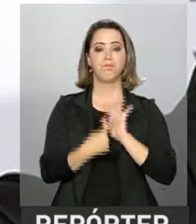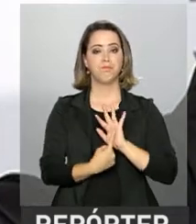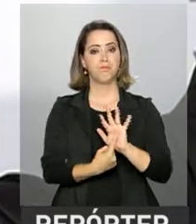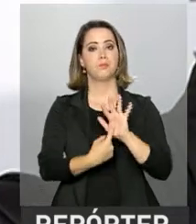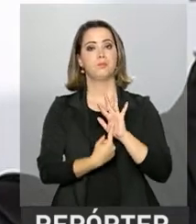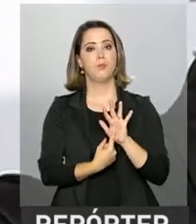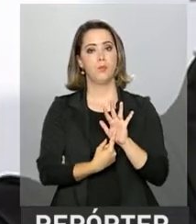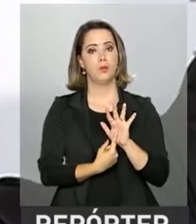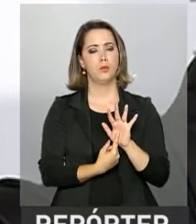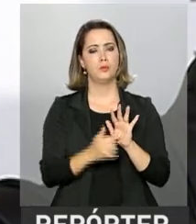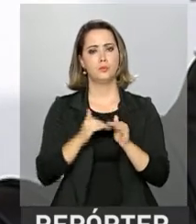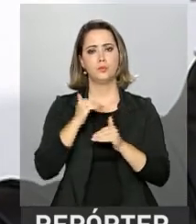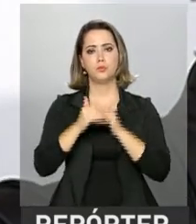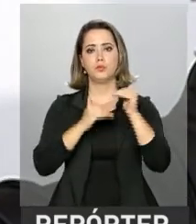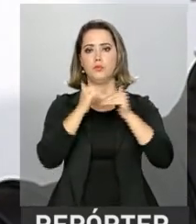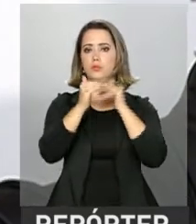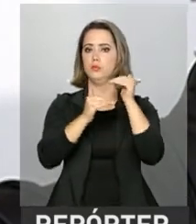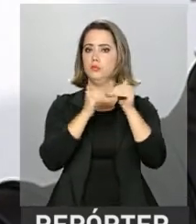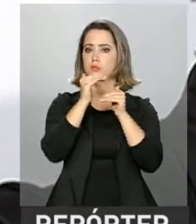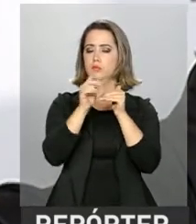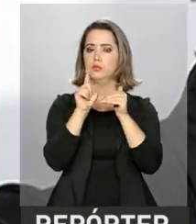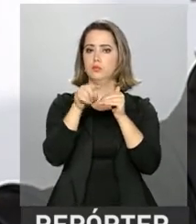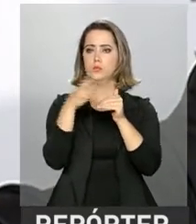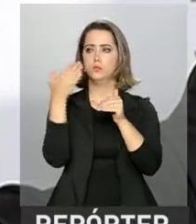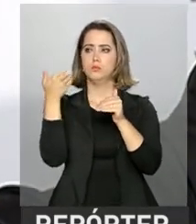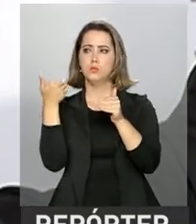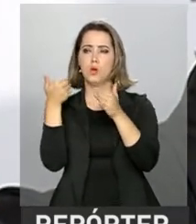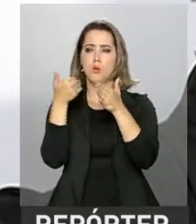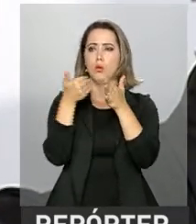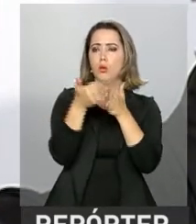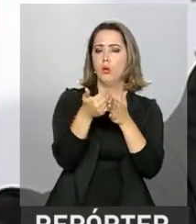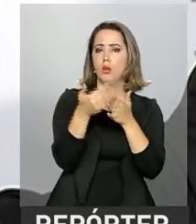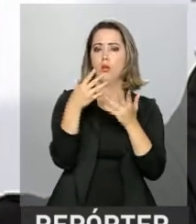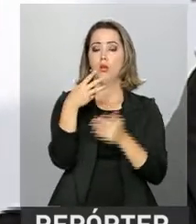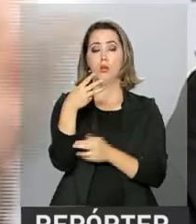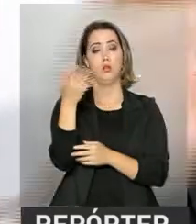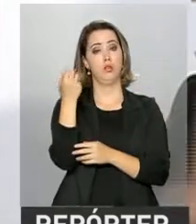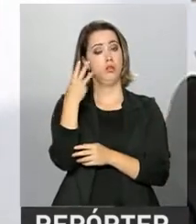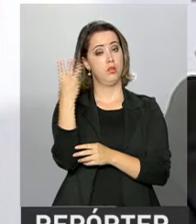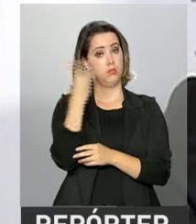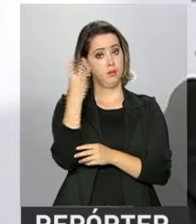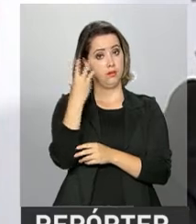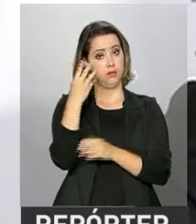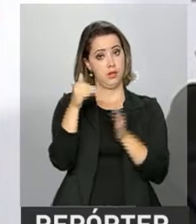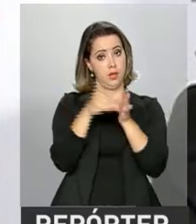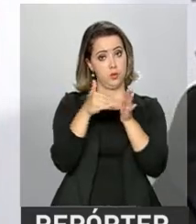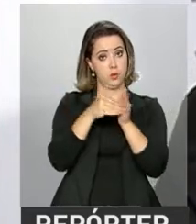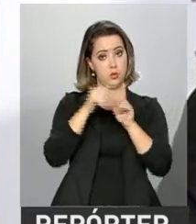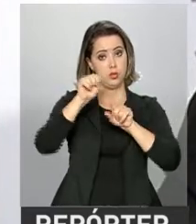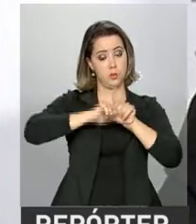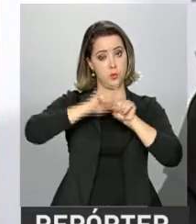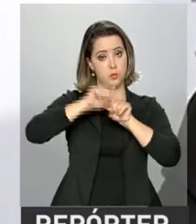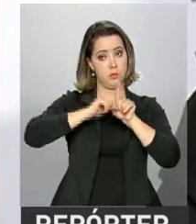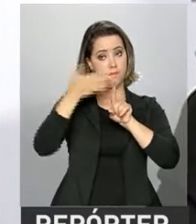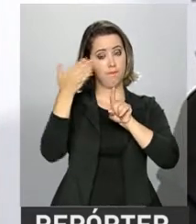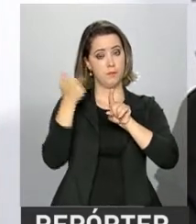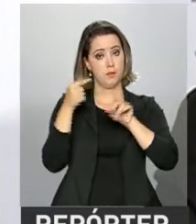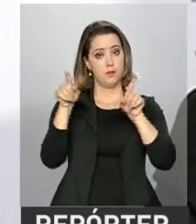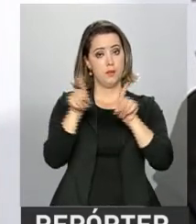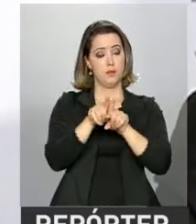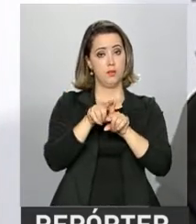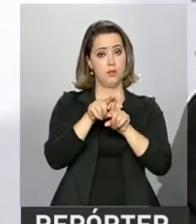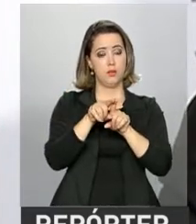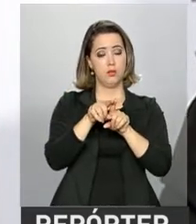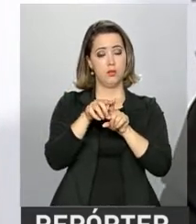mostra um crescimento do último trimestre de 2017 sobre o último trimestre